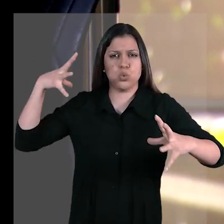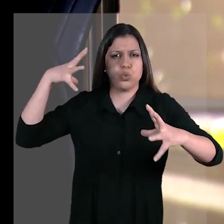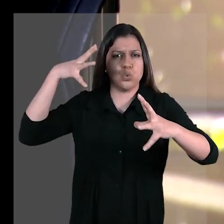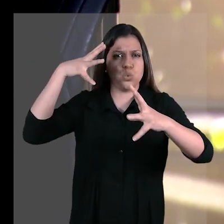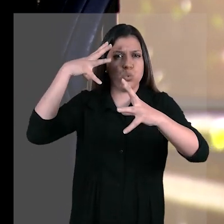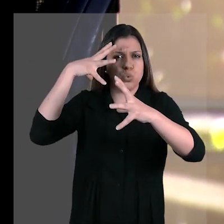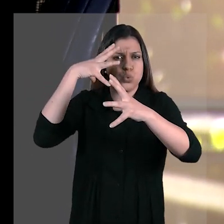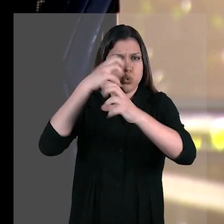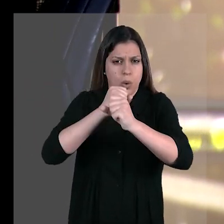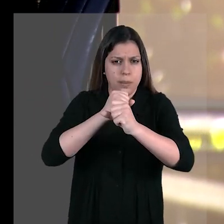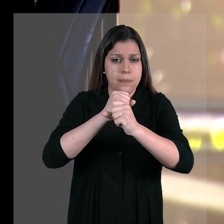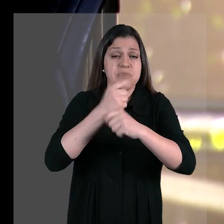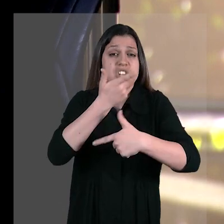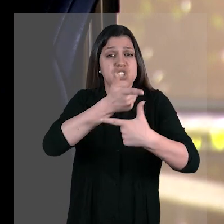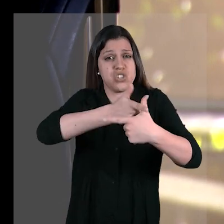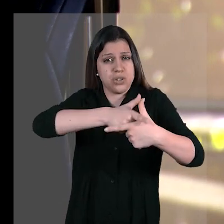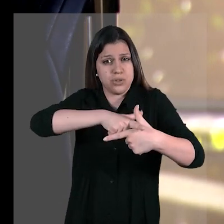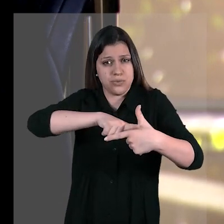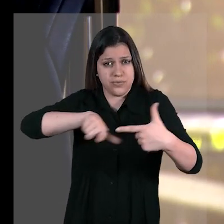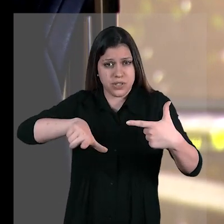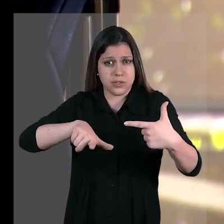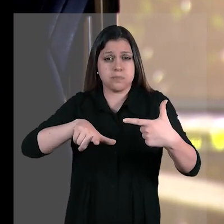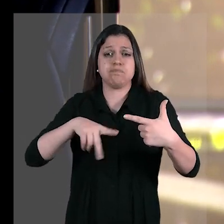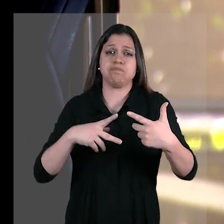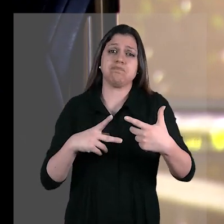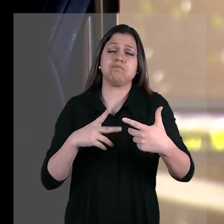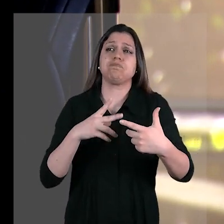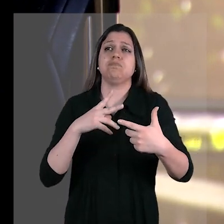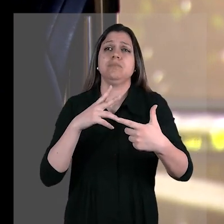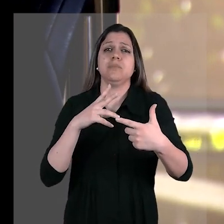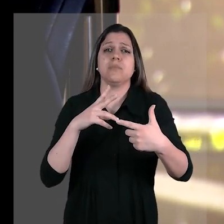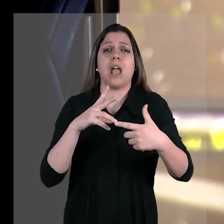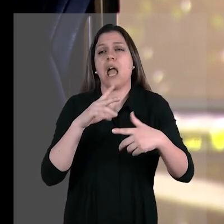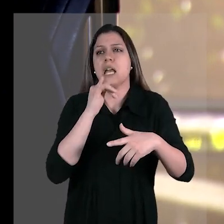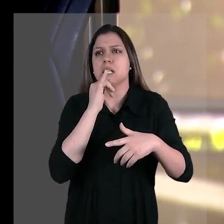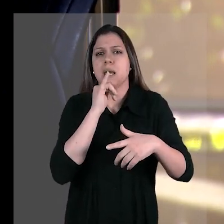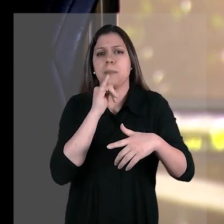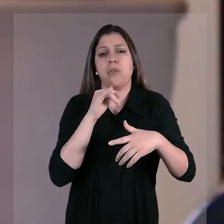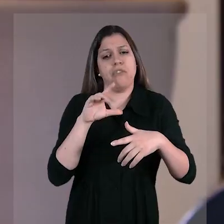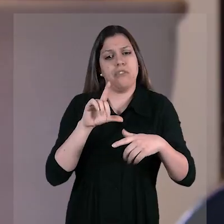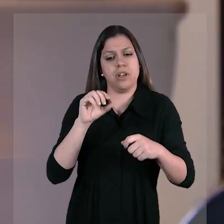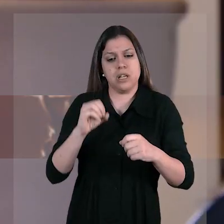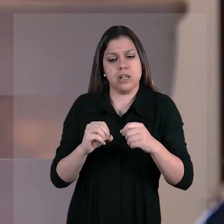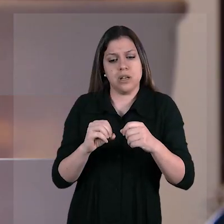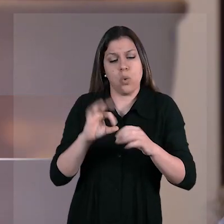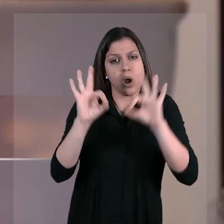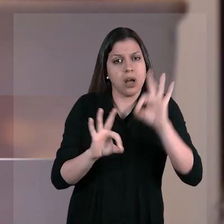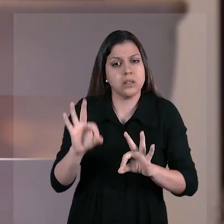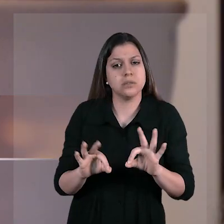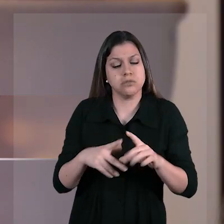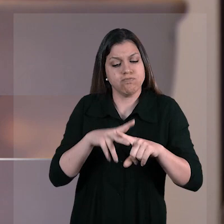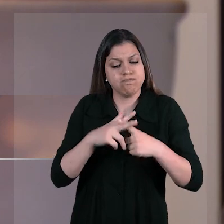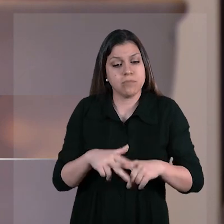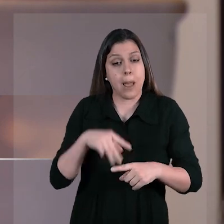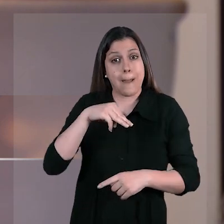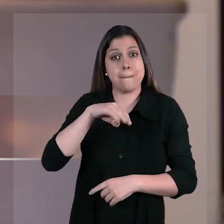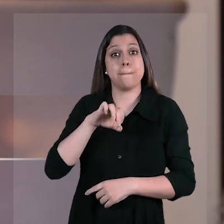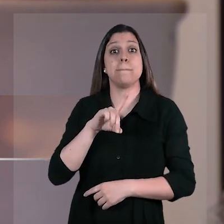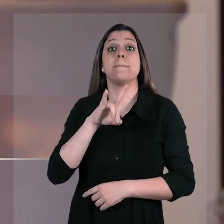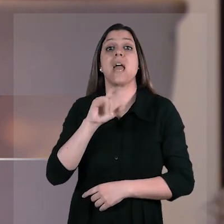dá o salário de benefício. Então, vamos supor, eu fiz a minha média lá, deu R$2.000. Então, agora a gente vai levar em